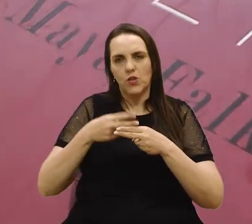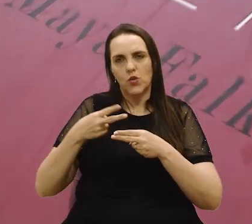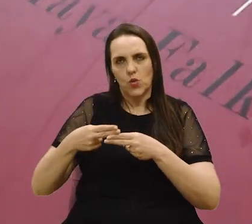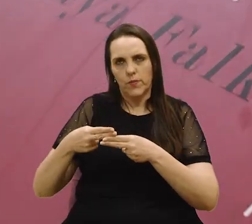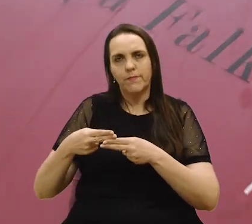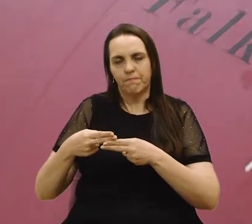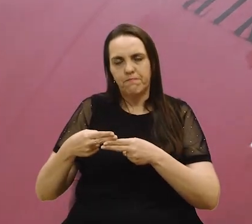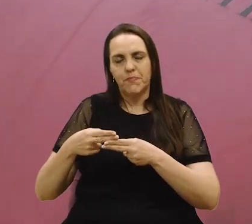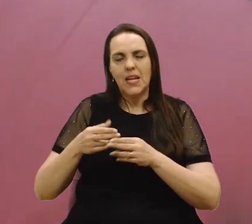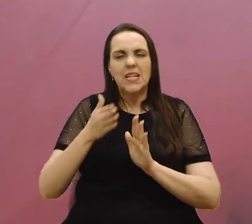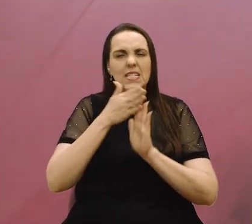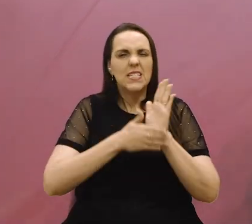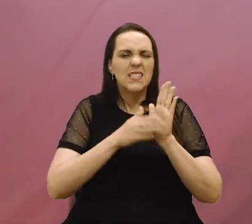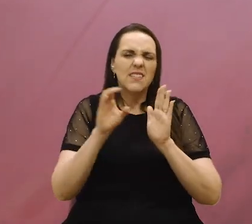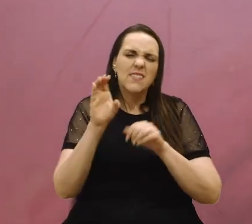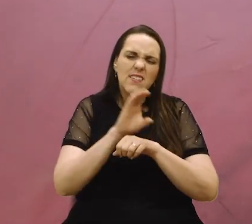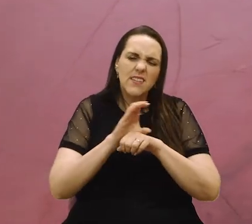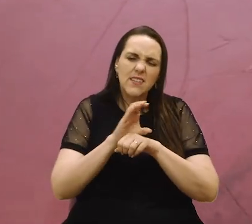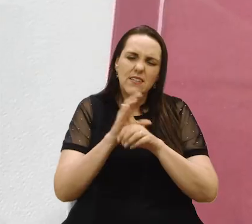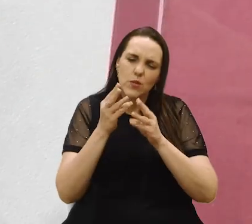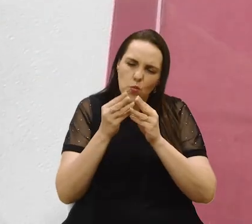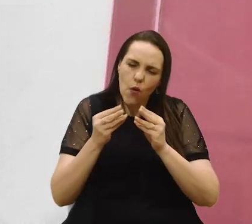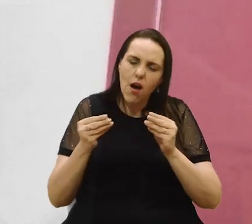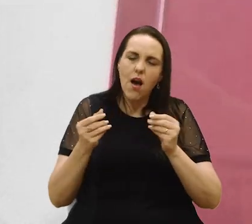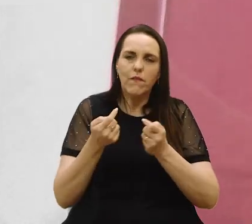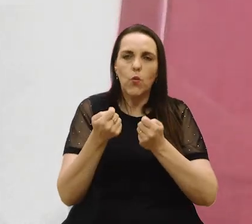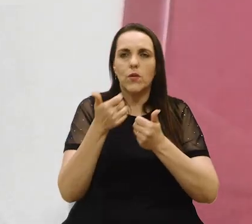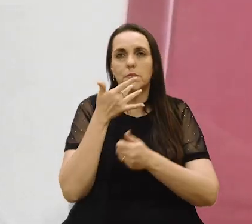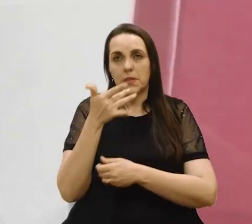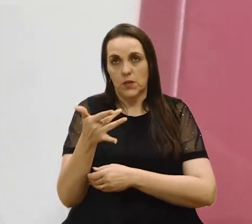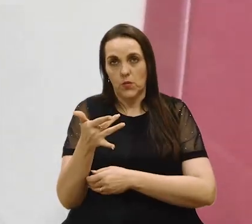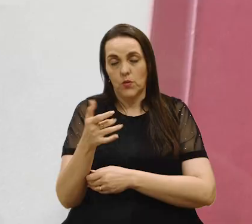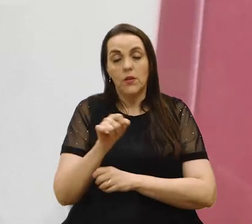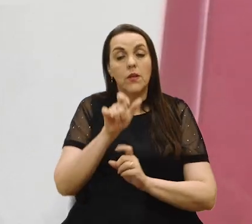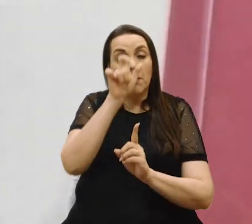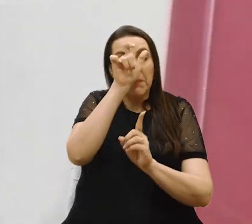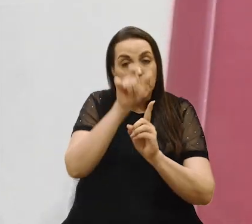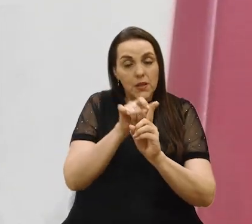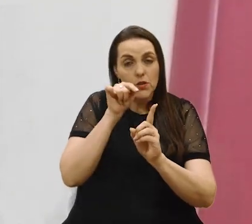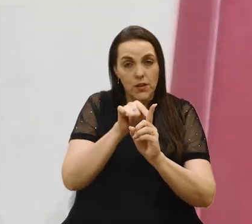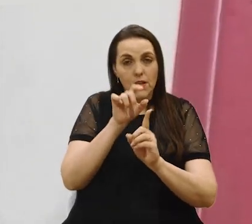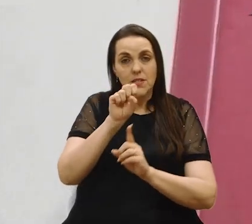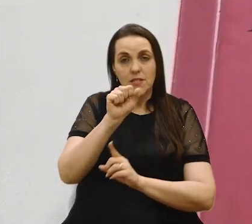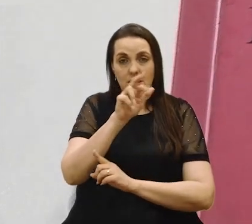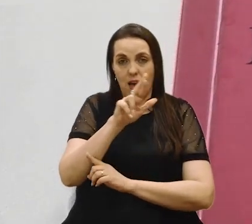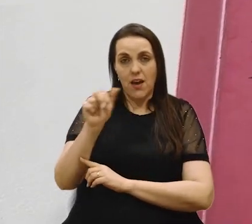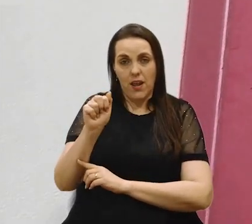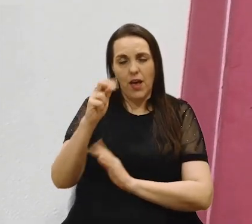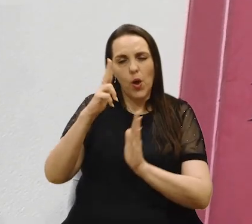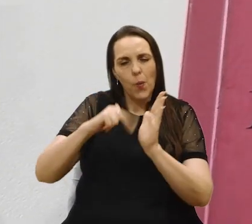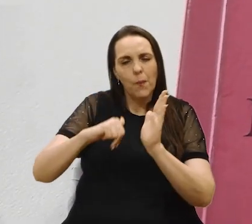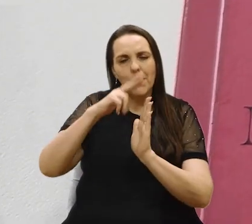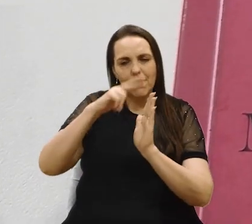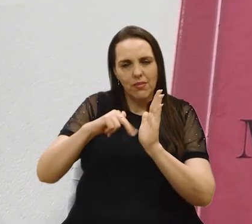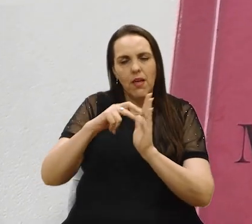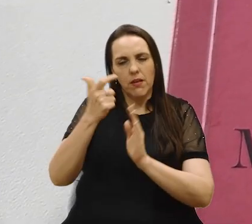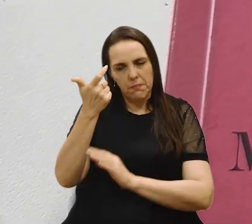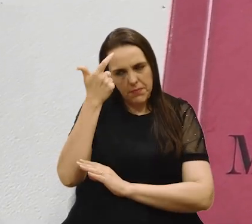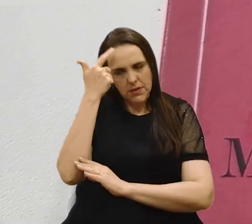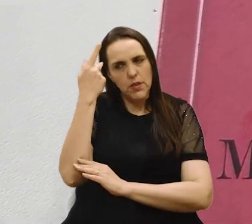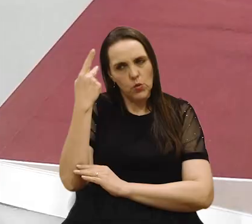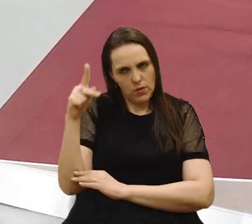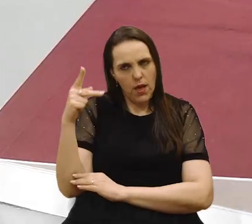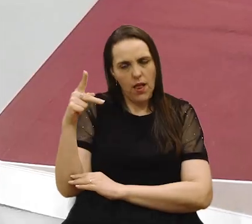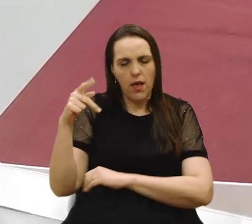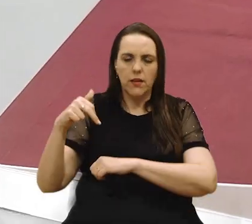editor. Porque o fundo dele era cinza, bem clarinho, quase branco. E essa personagem, que é a Sarah, eu pintei pensando na